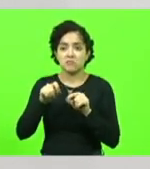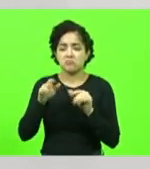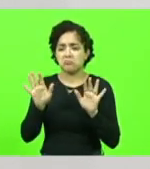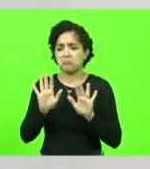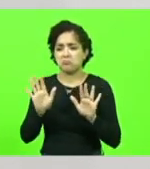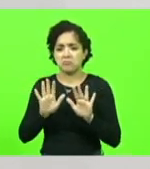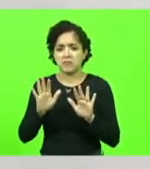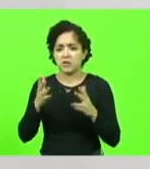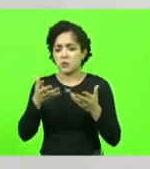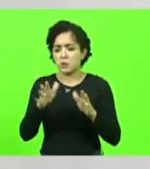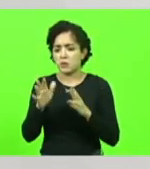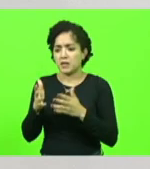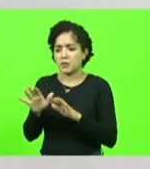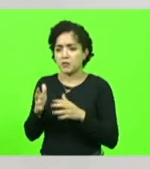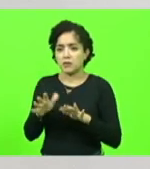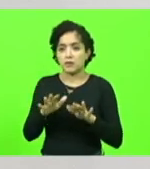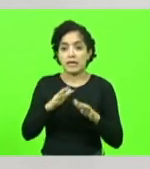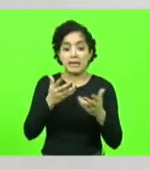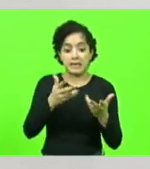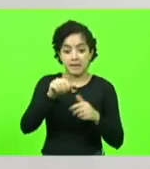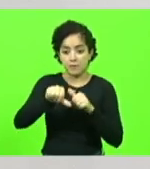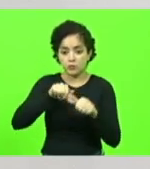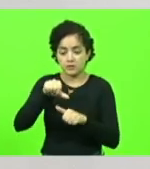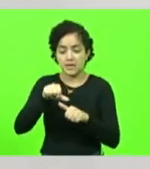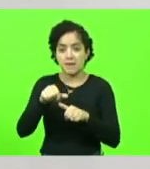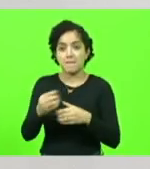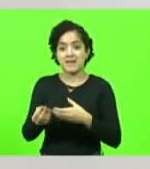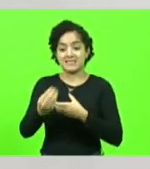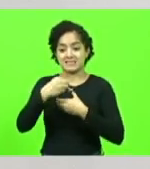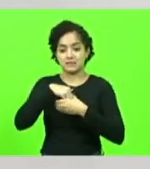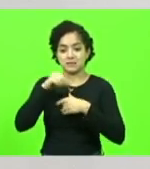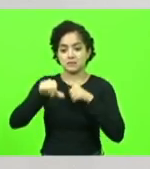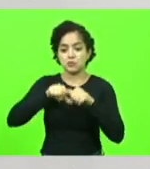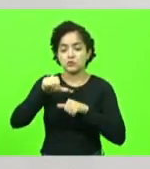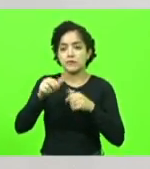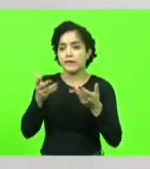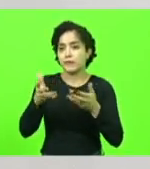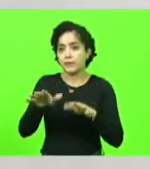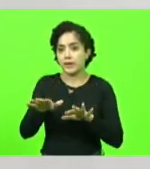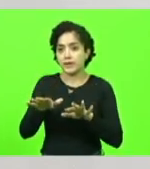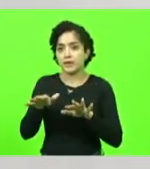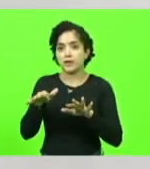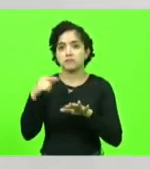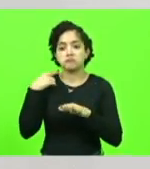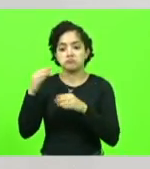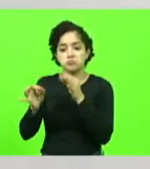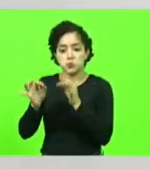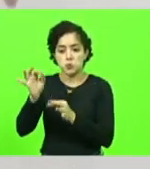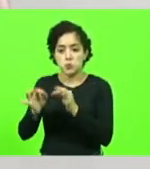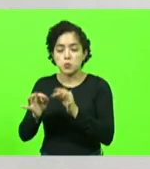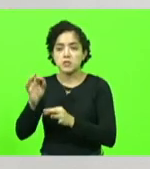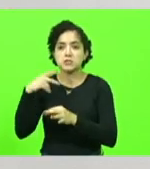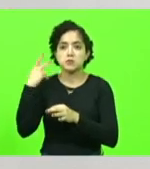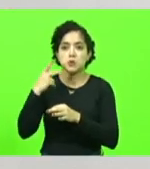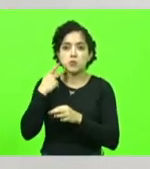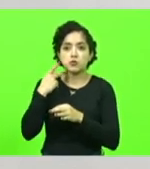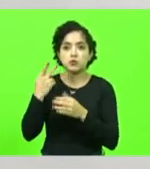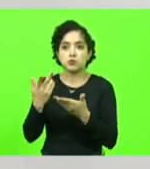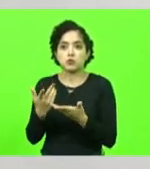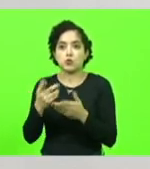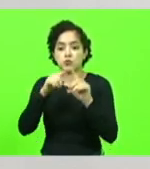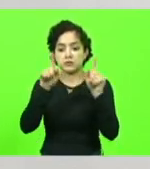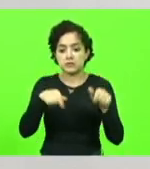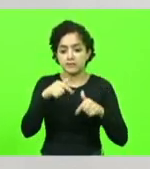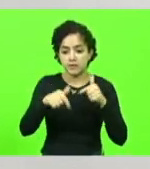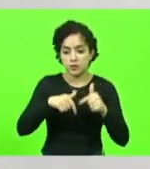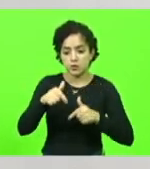quer mudar o Brasil, mas ninguém quer se mudar também, né? Então, tanto o juiz, o promotor, o servidor dessa casa, nós